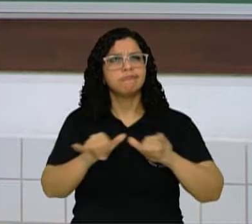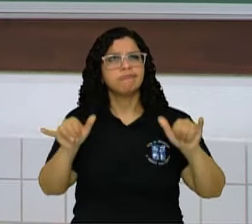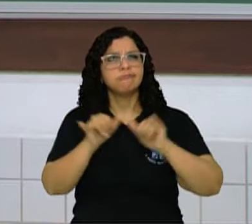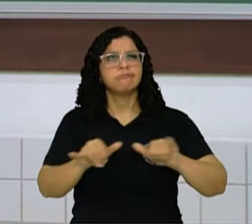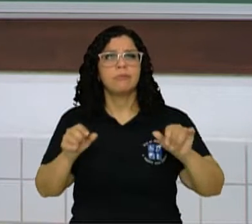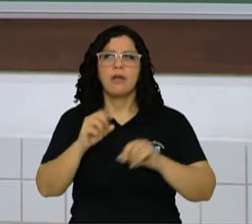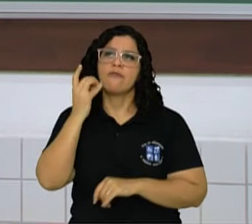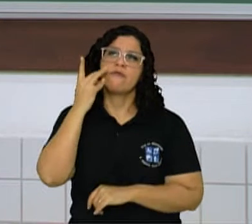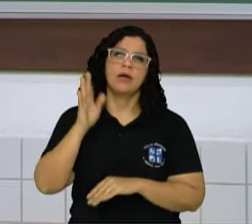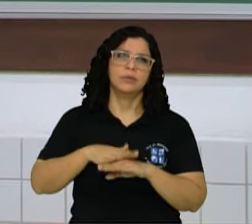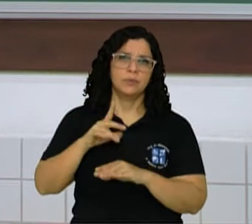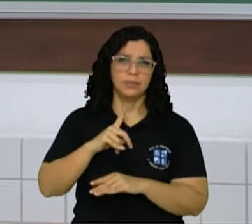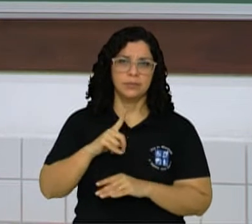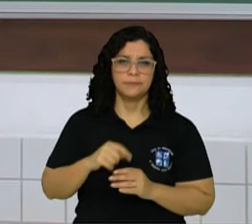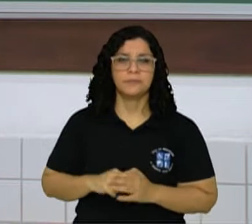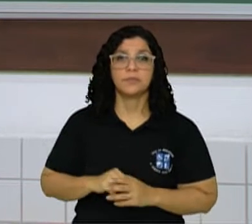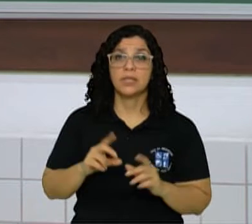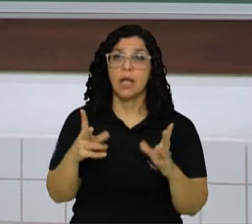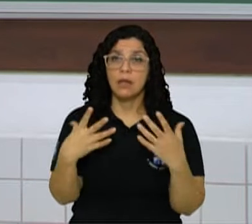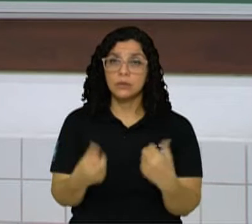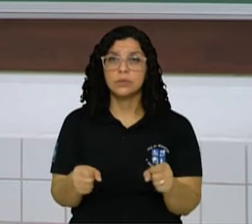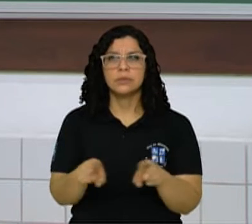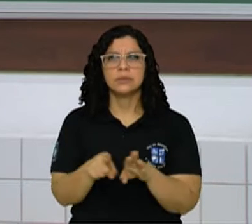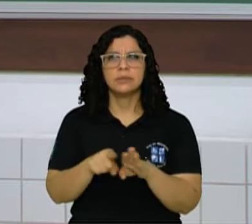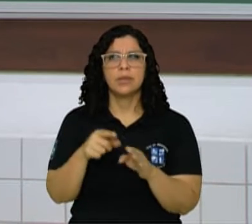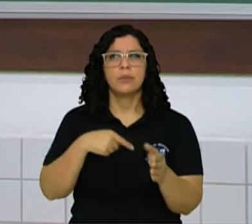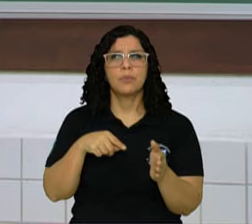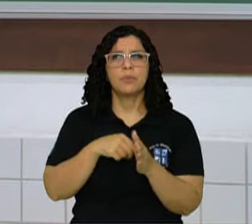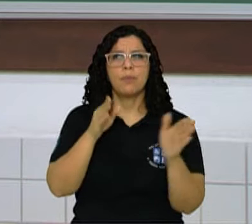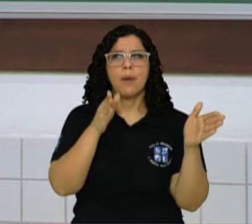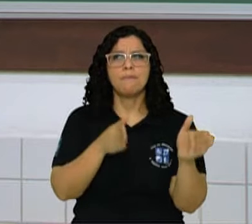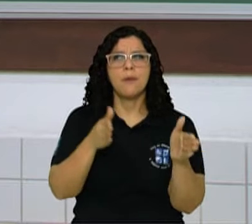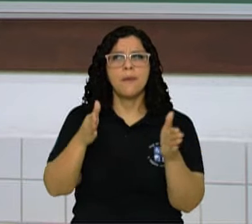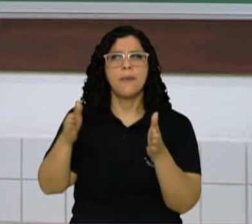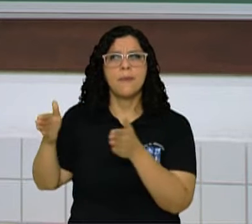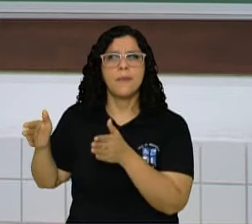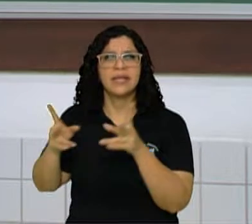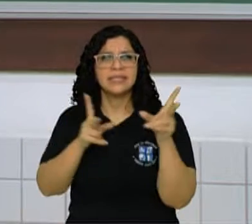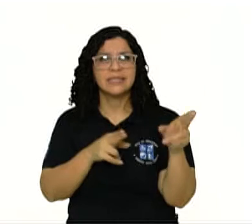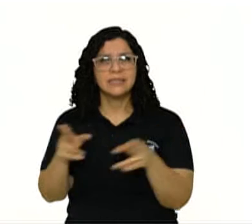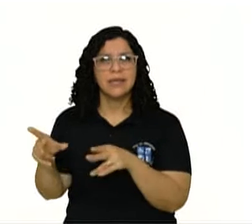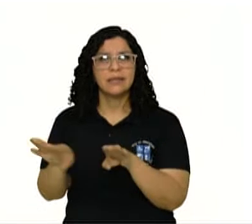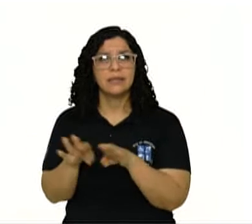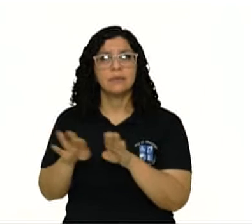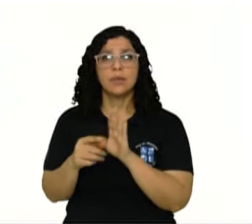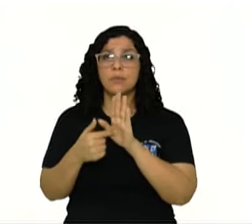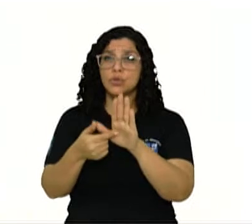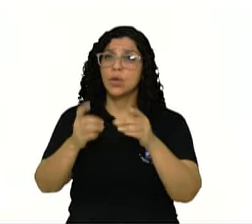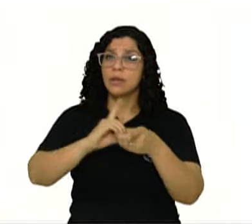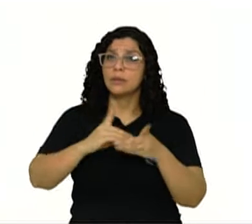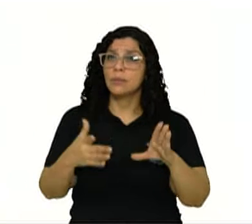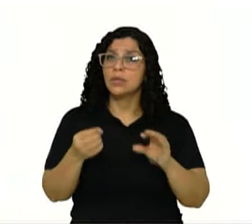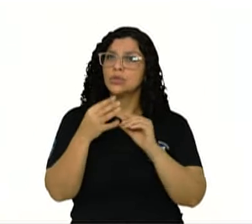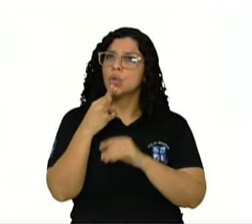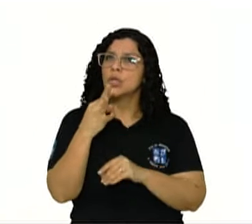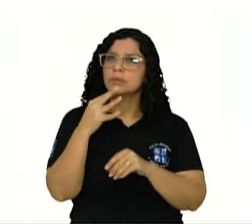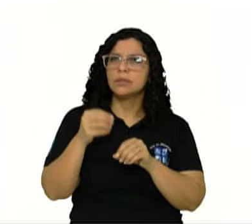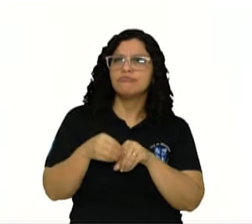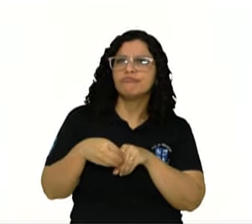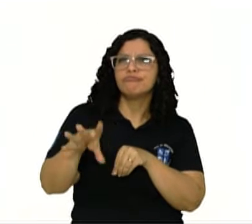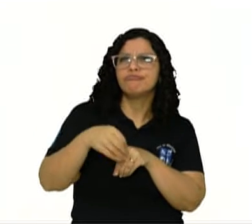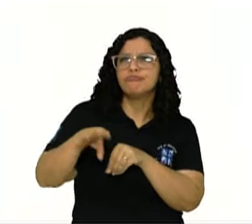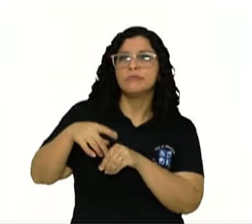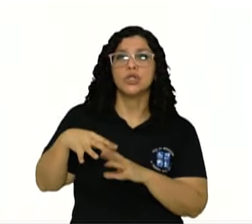difundida mais facilmente. Permitiu a reprodução seriada e possibilitou a democratização do conhecimento.